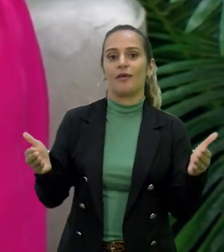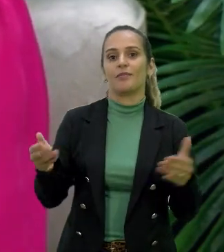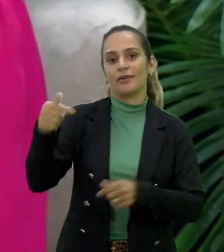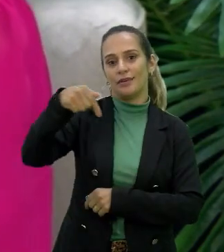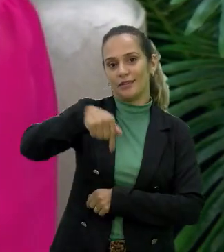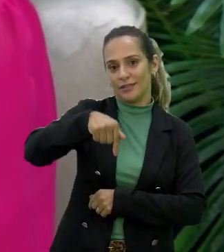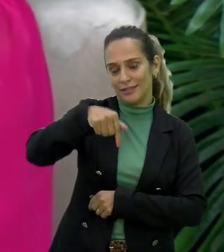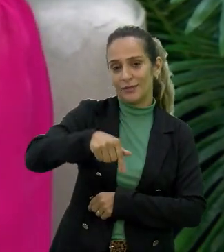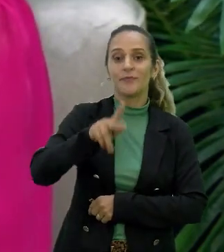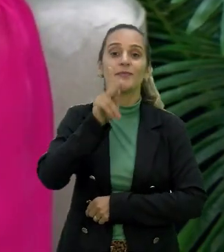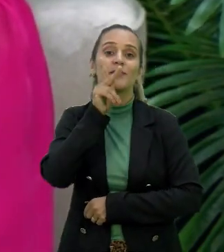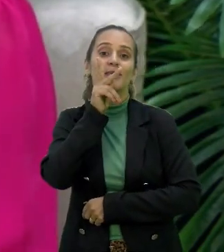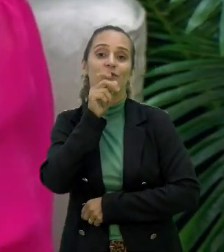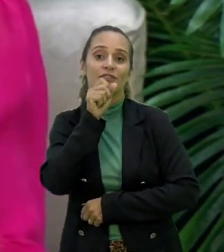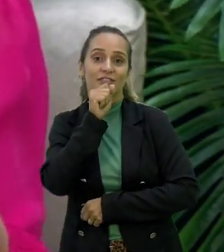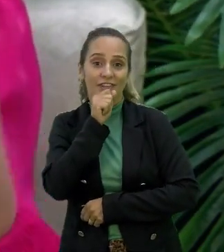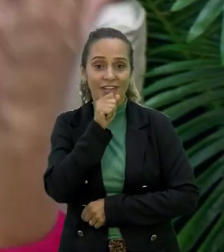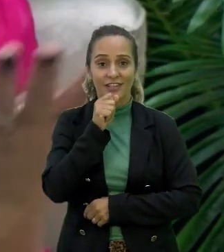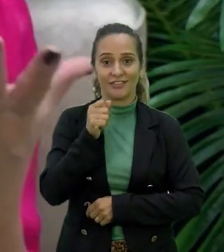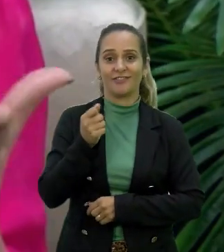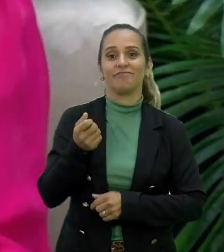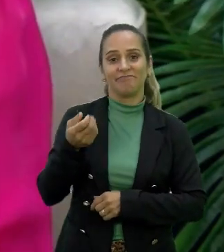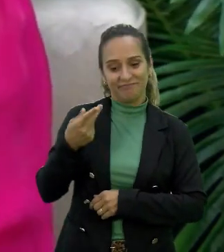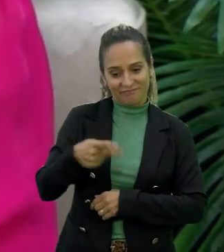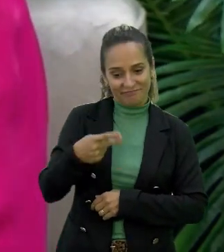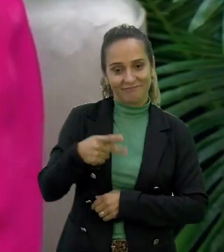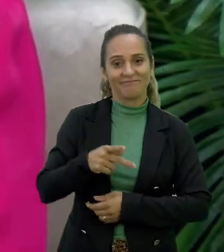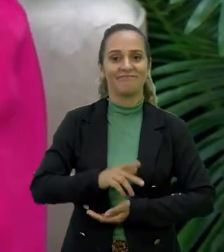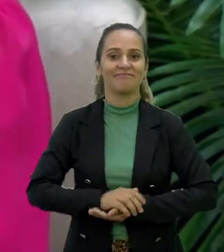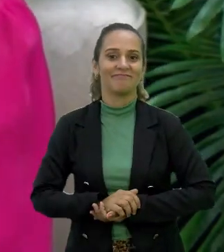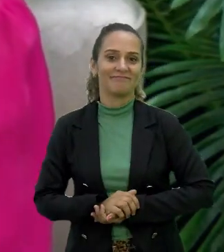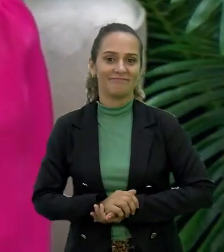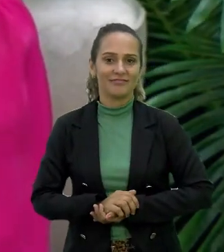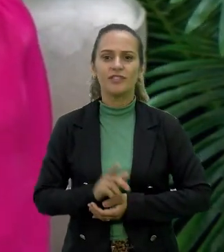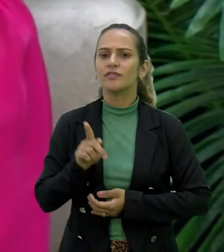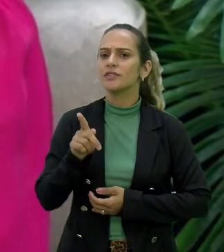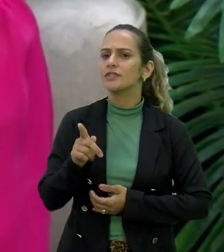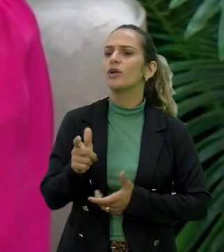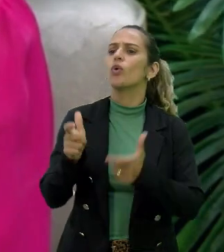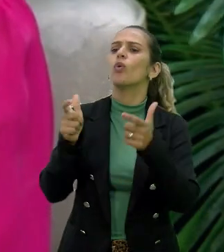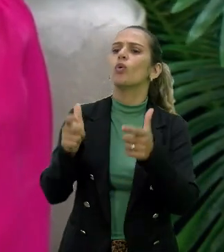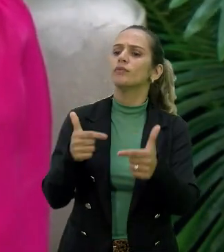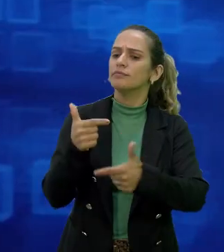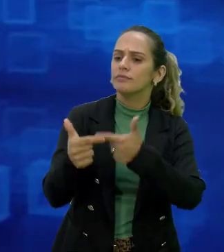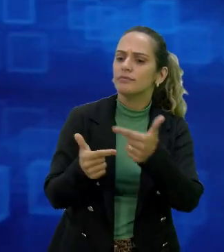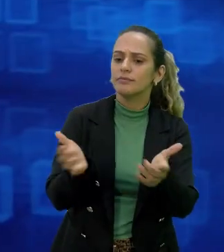eu passei na minha vida maior tempo que eu deixo que eu nasci eu moro em Porto Velho